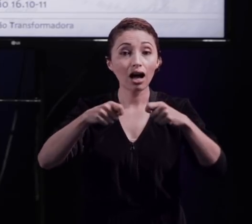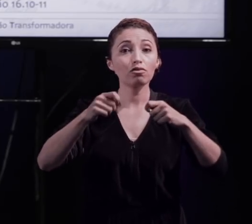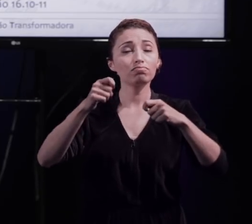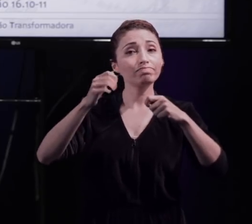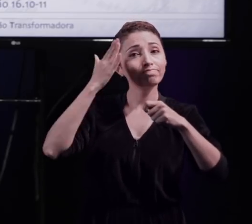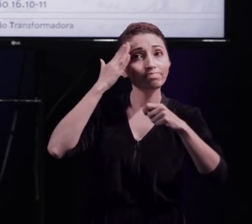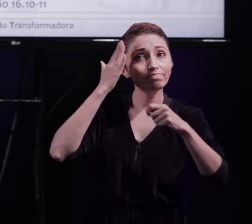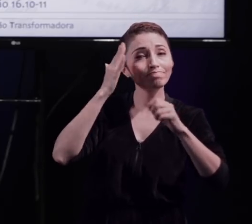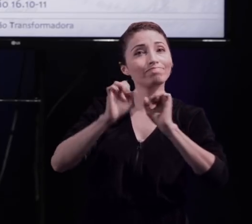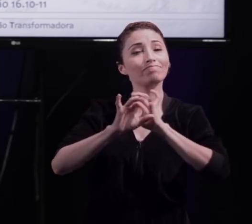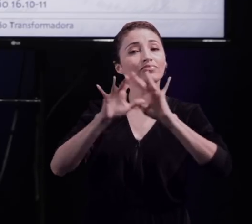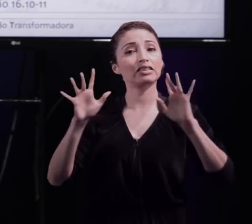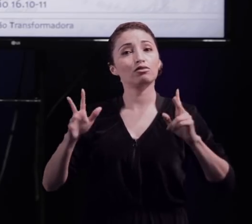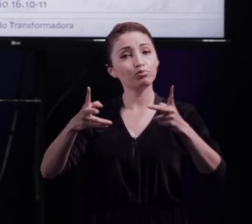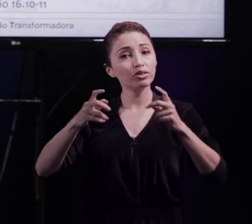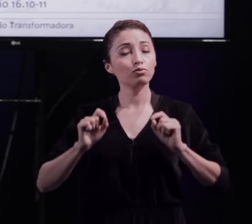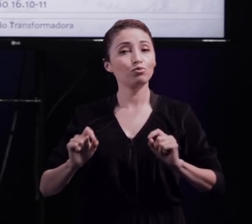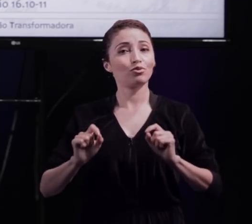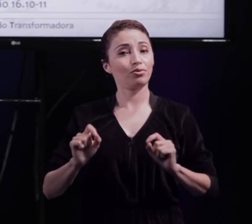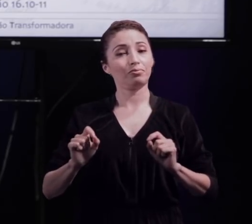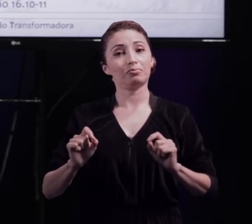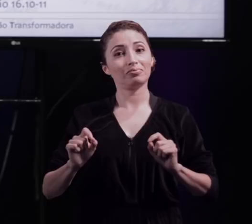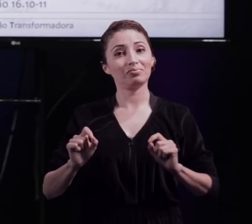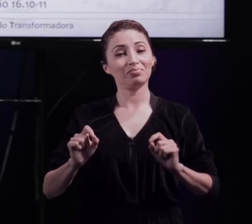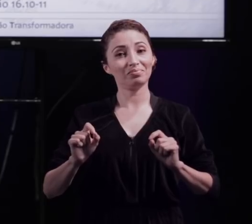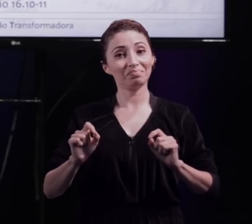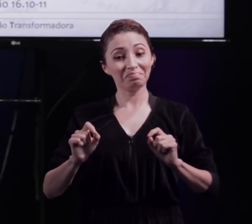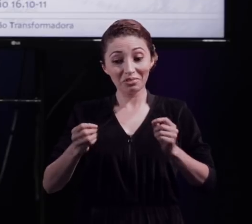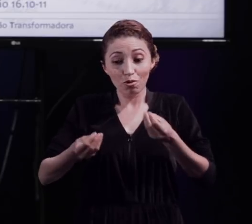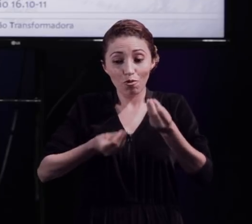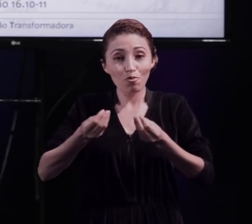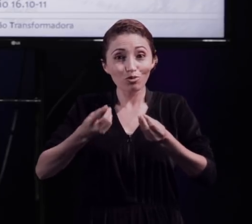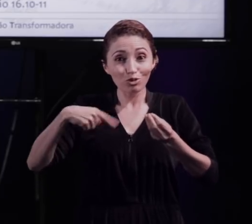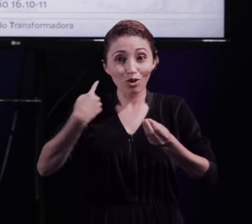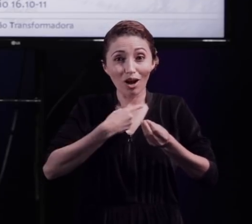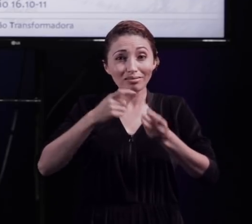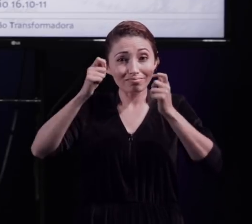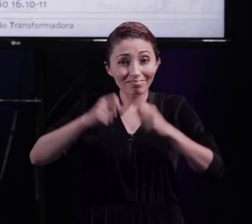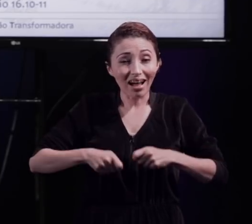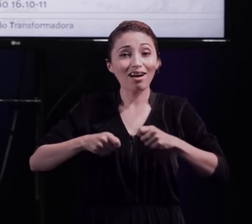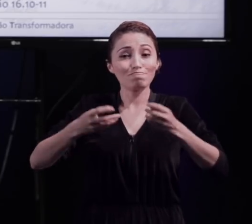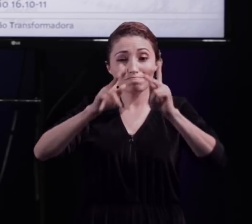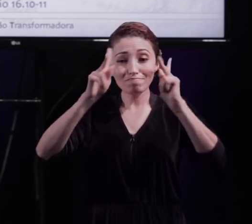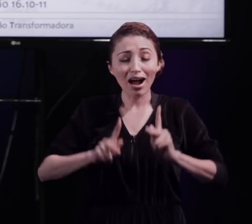vocês começam a perceber por que só nós podemos ter paz em